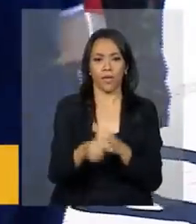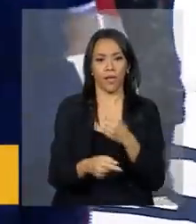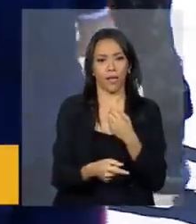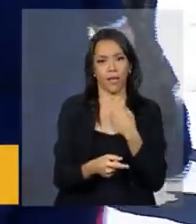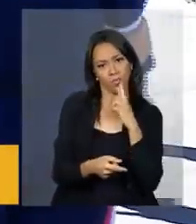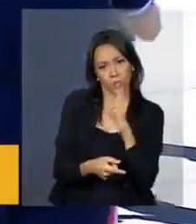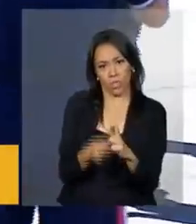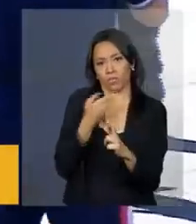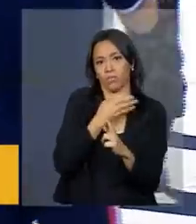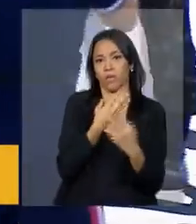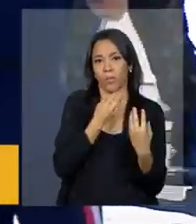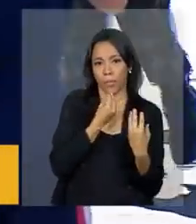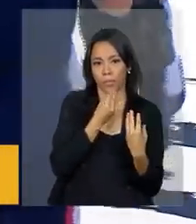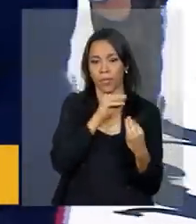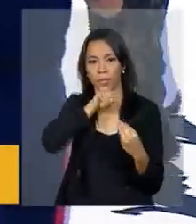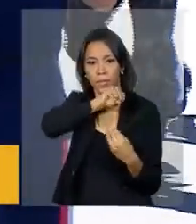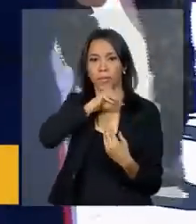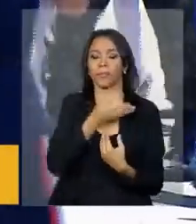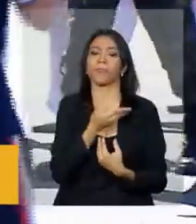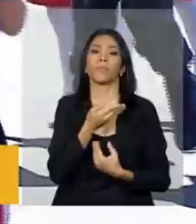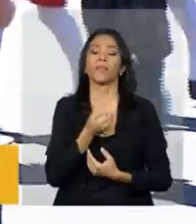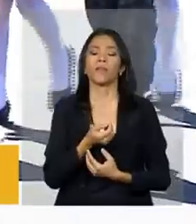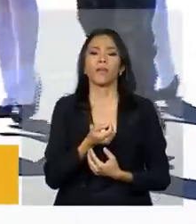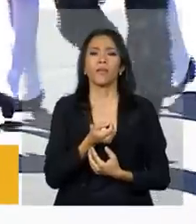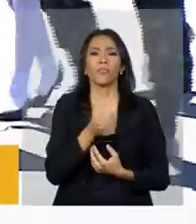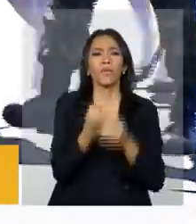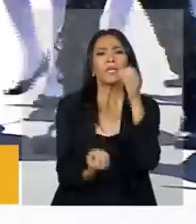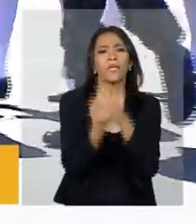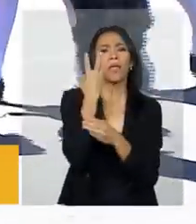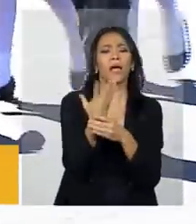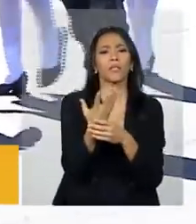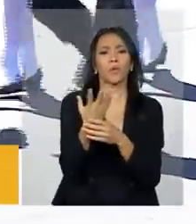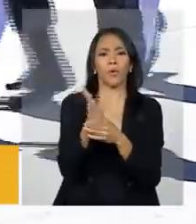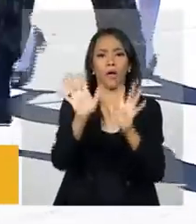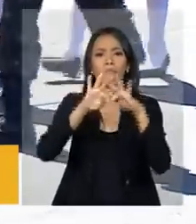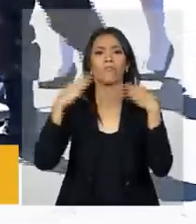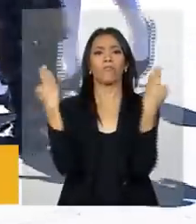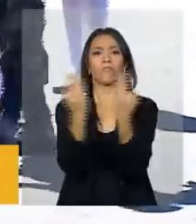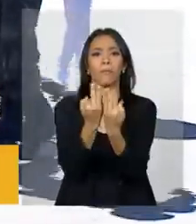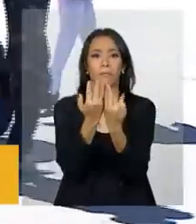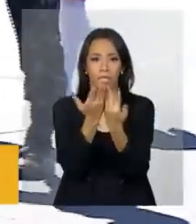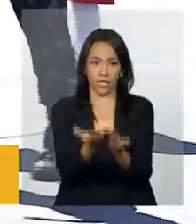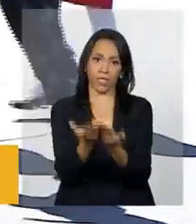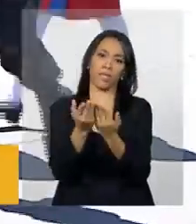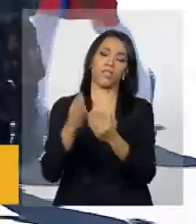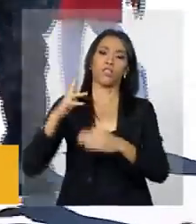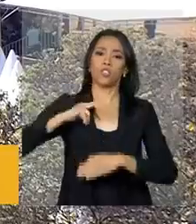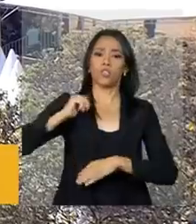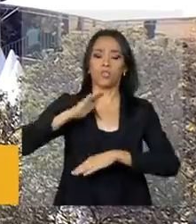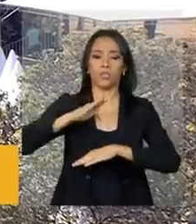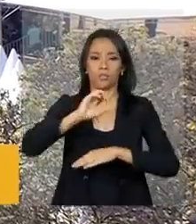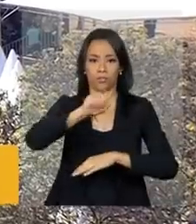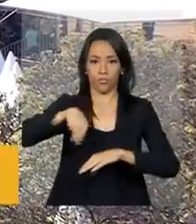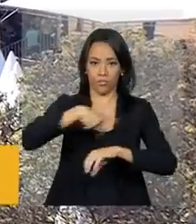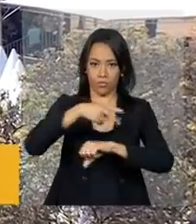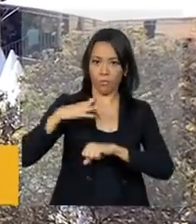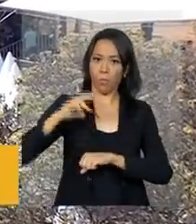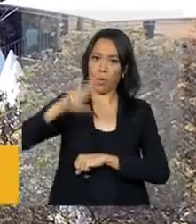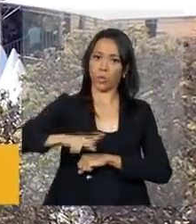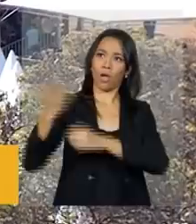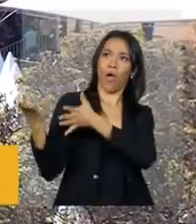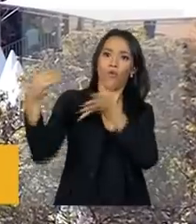ele foi criado com a vinda da família real para o Brasil e teve participação